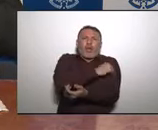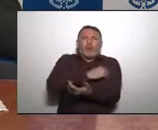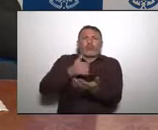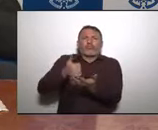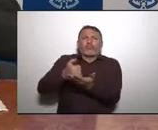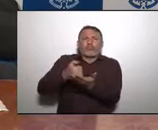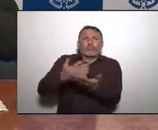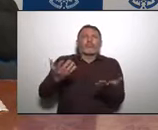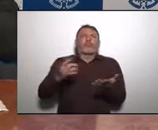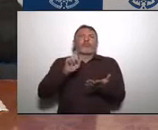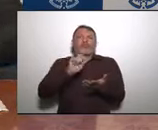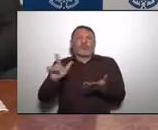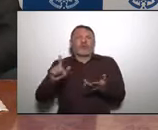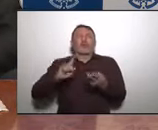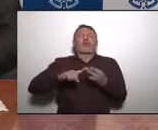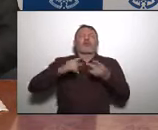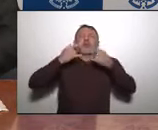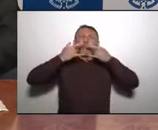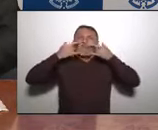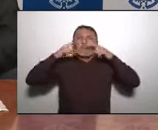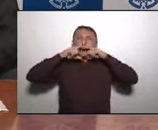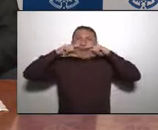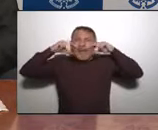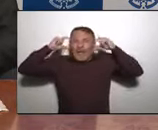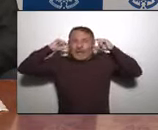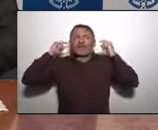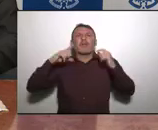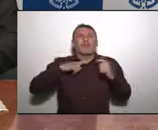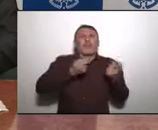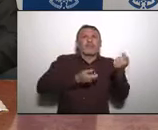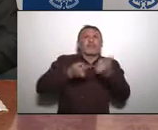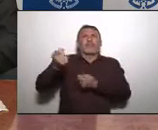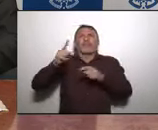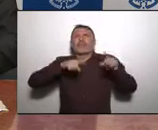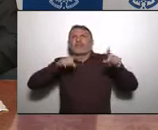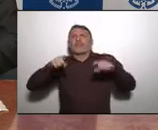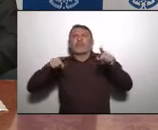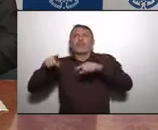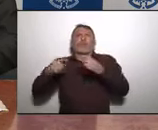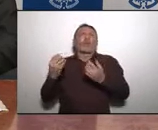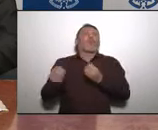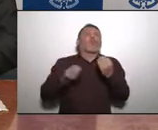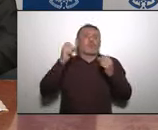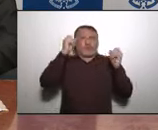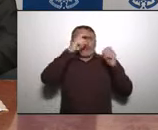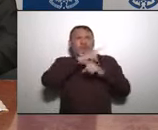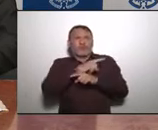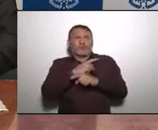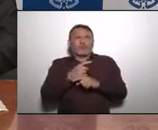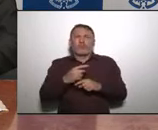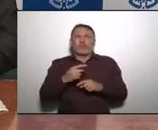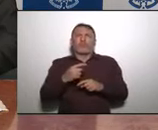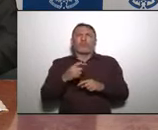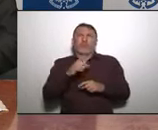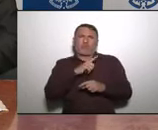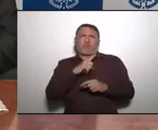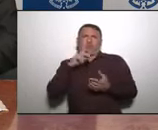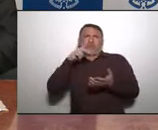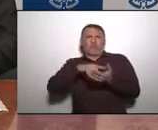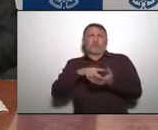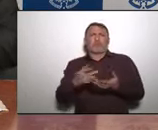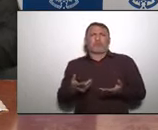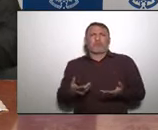talvez mais transformadora, né? O senhor mesmo disse que tem uma prioridade do governo, uma das duas prioridades é atender os mais vulneráveis, as pessoas que estão